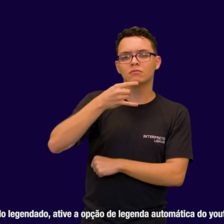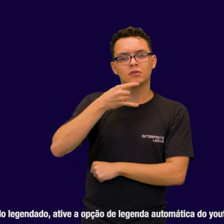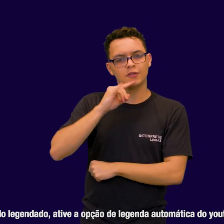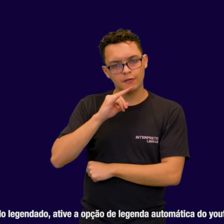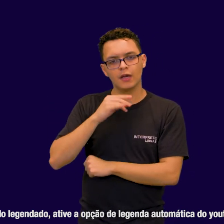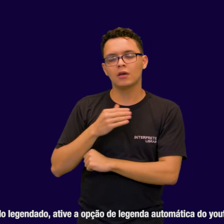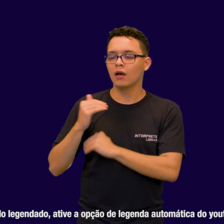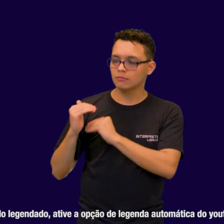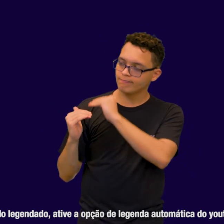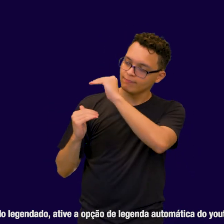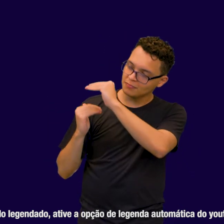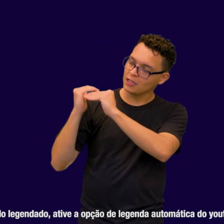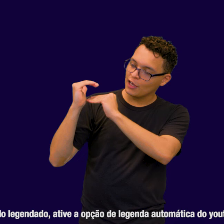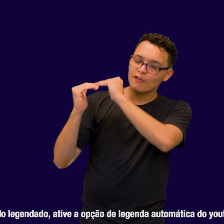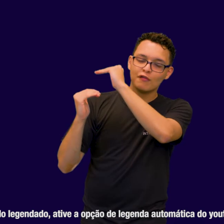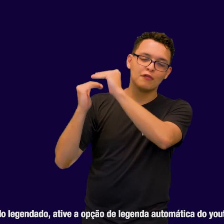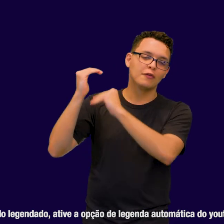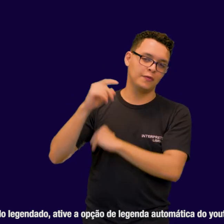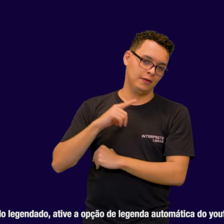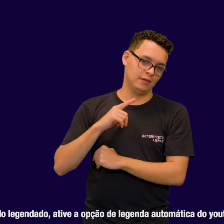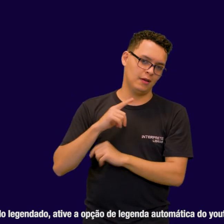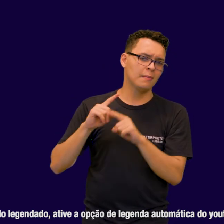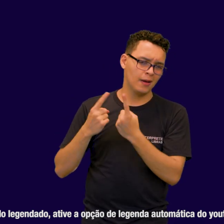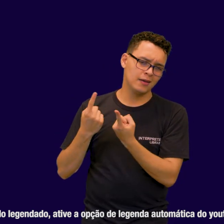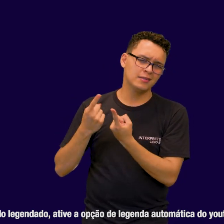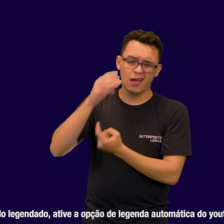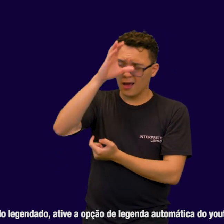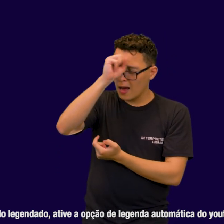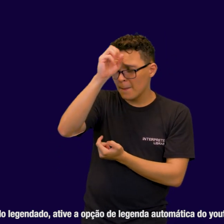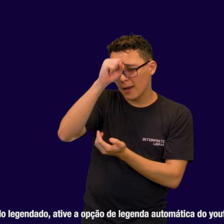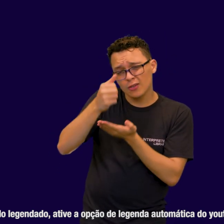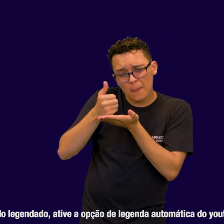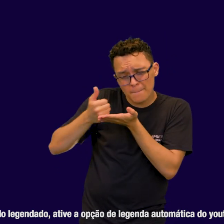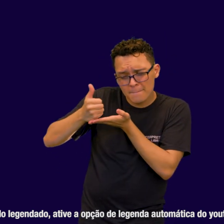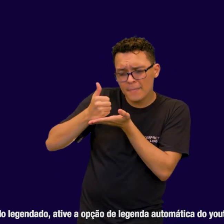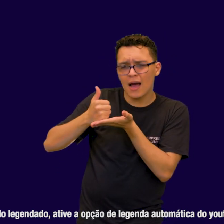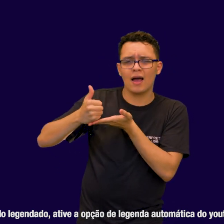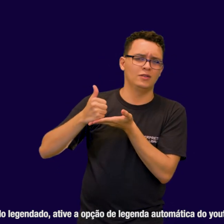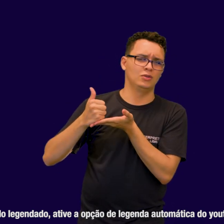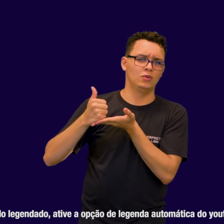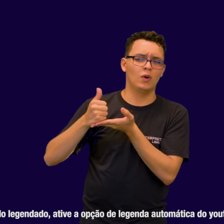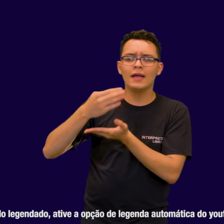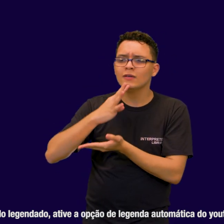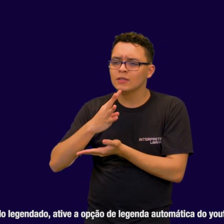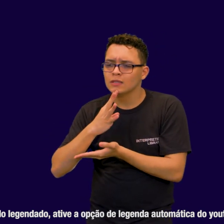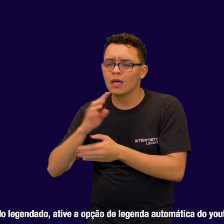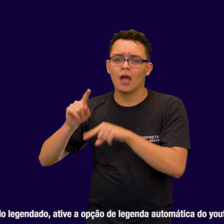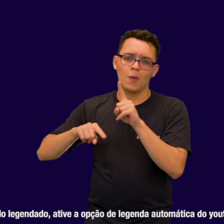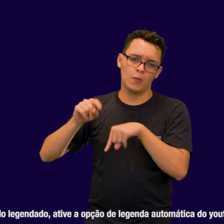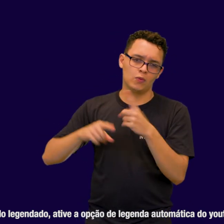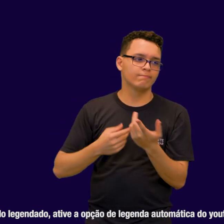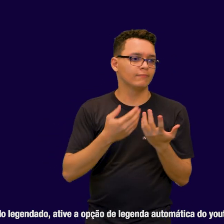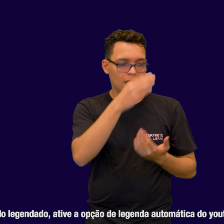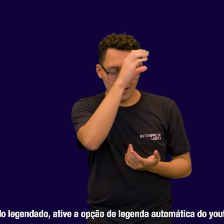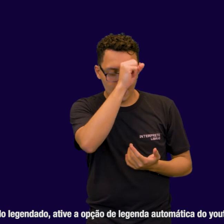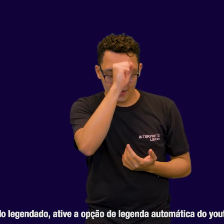estilos. E aí você vai avançando nos Hum. estudos. Mas aprende, né, qual que é o produto, né? E aprendizado nunca